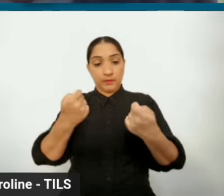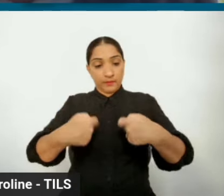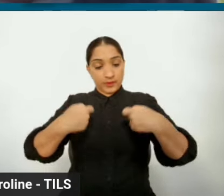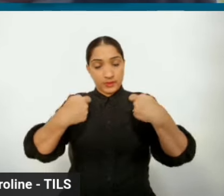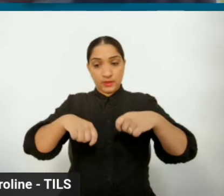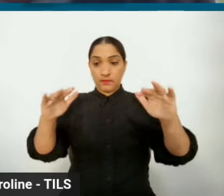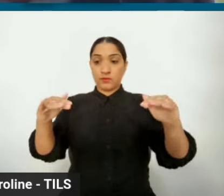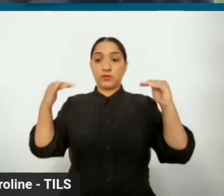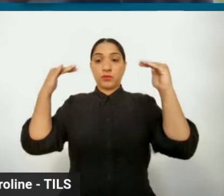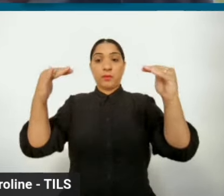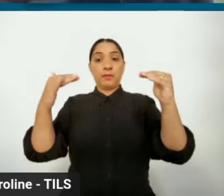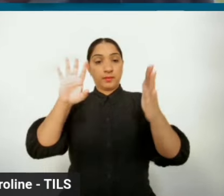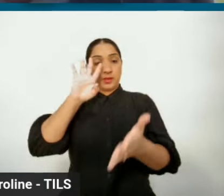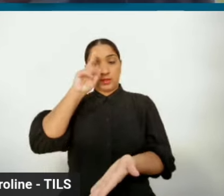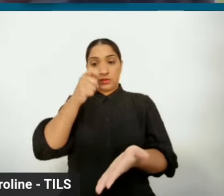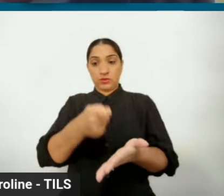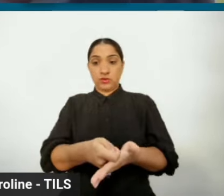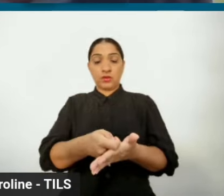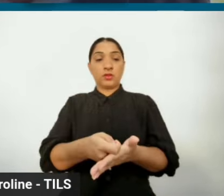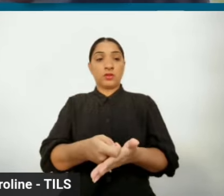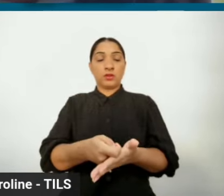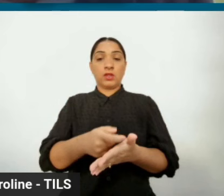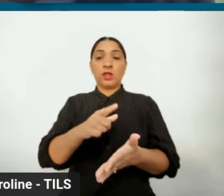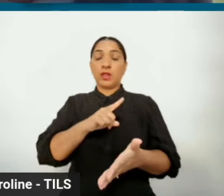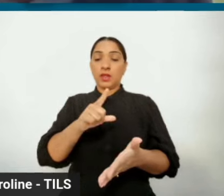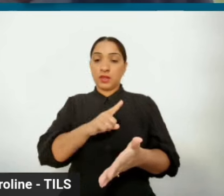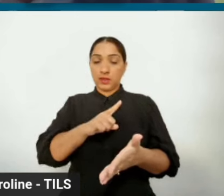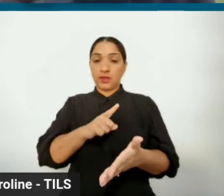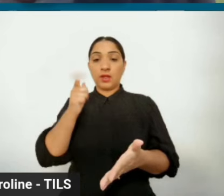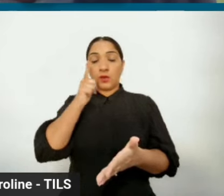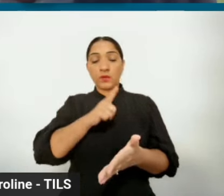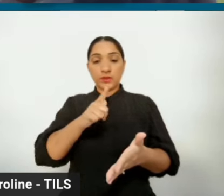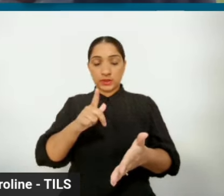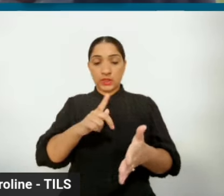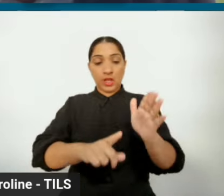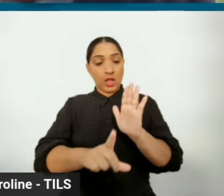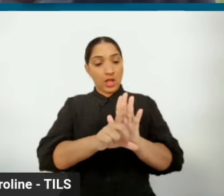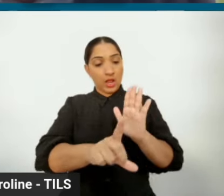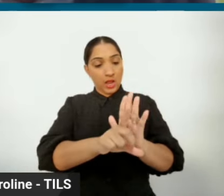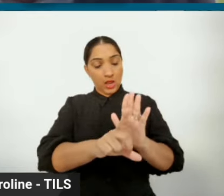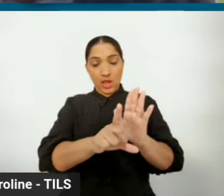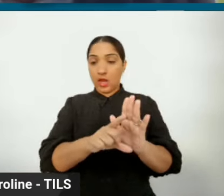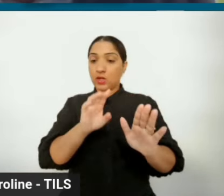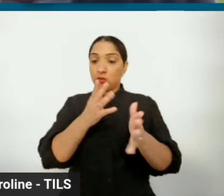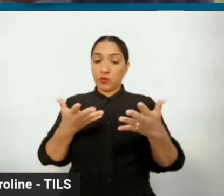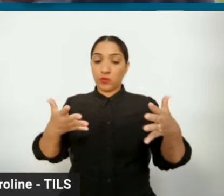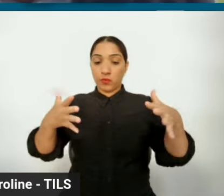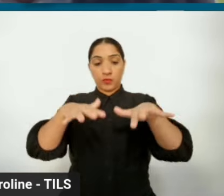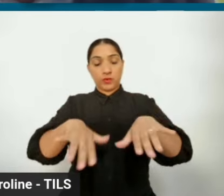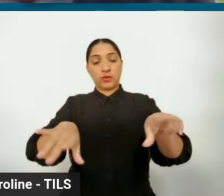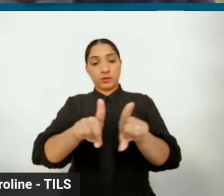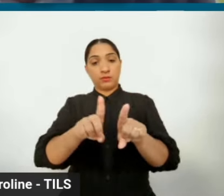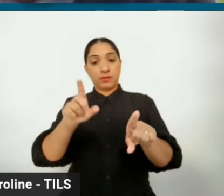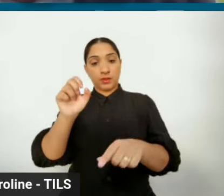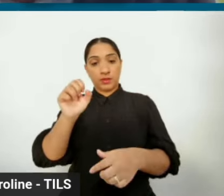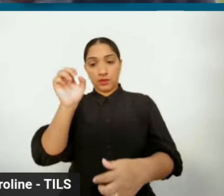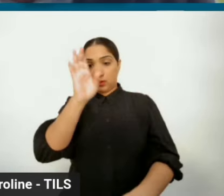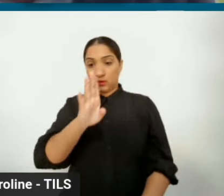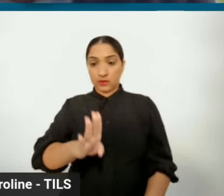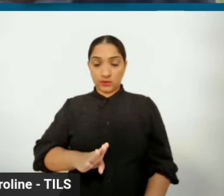garantisse a Lei Brasileira de Inclusão, que se garantisse a Convenção Internacional da ONU,